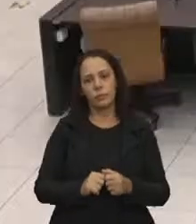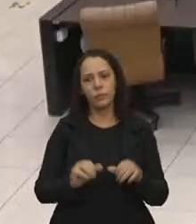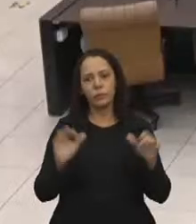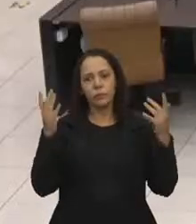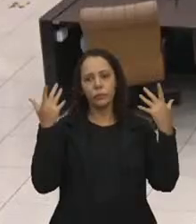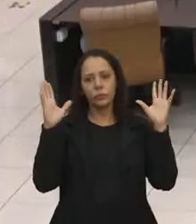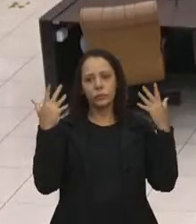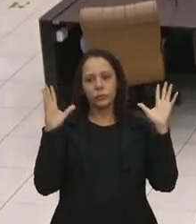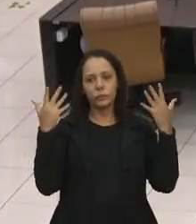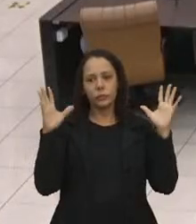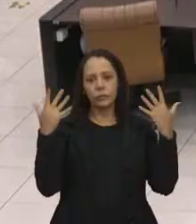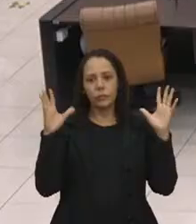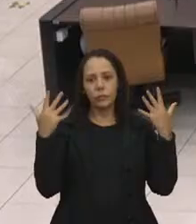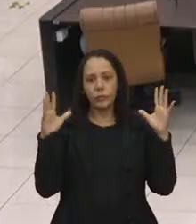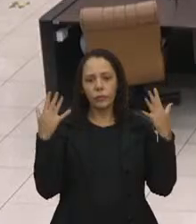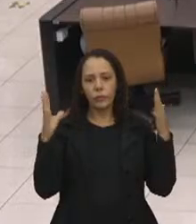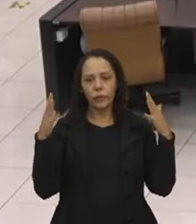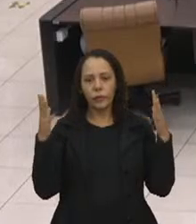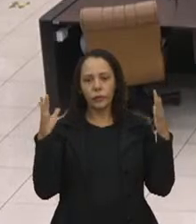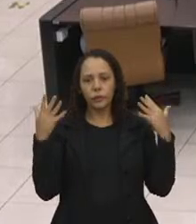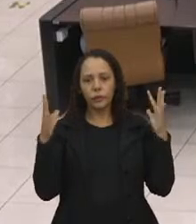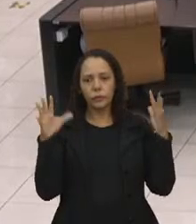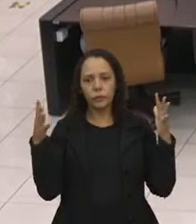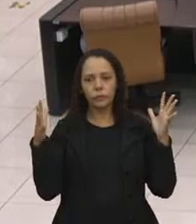Obrigado pela pergunta.